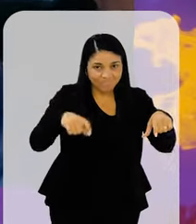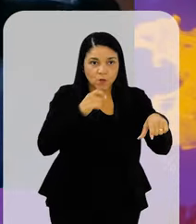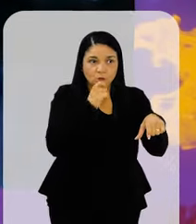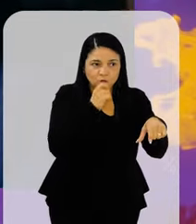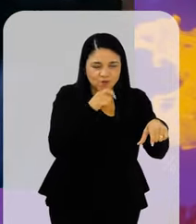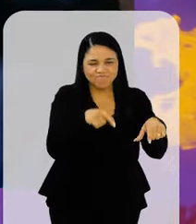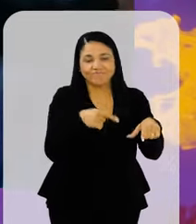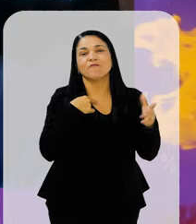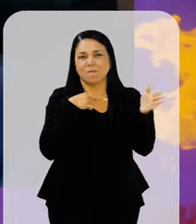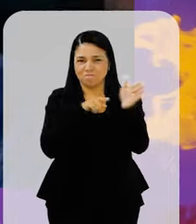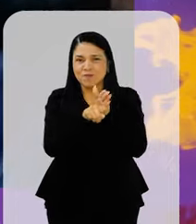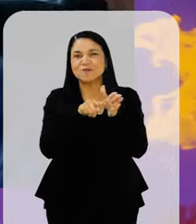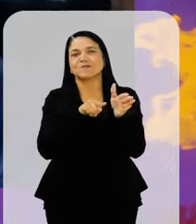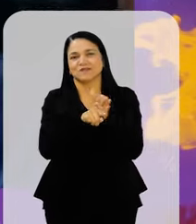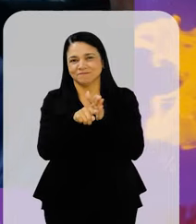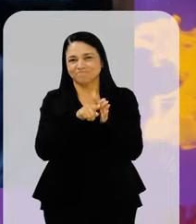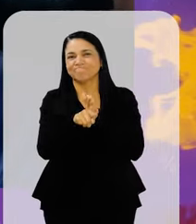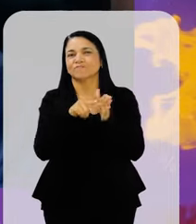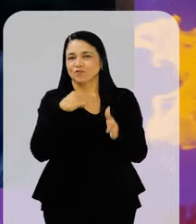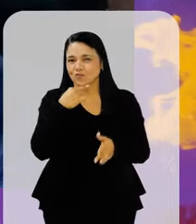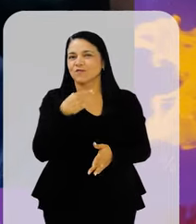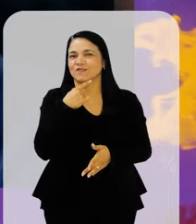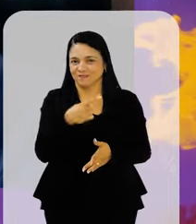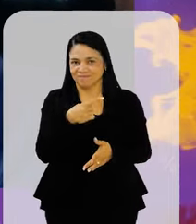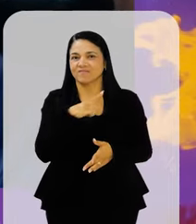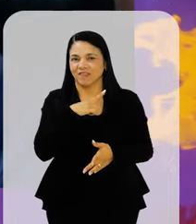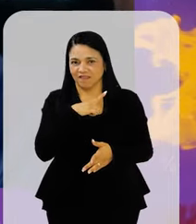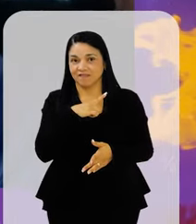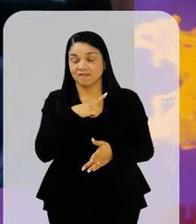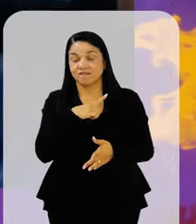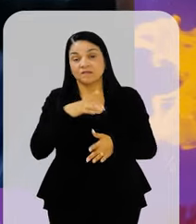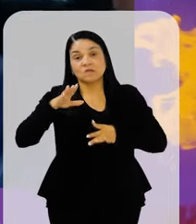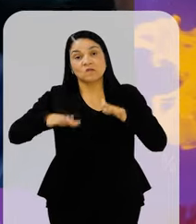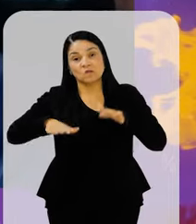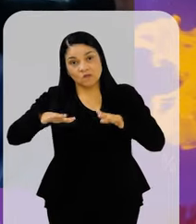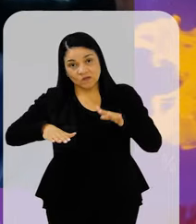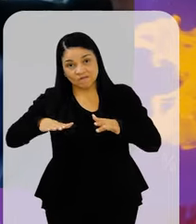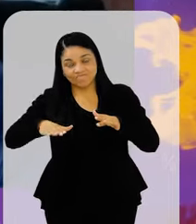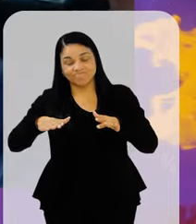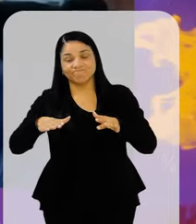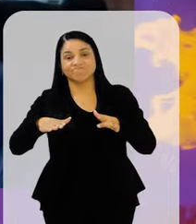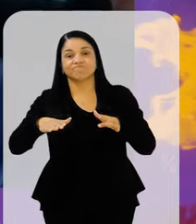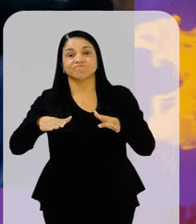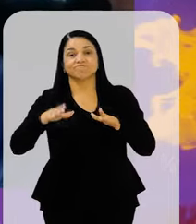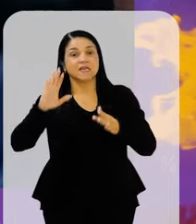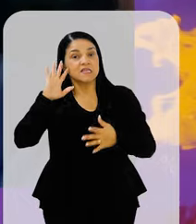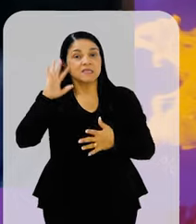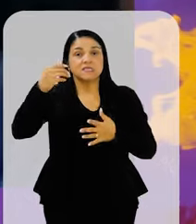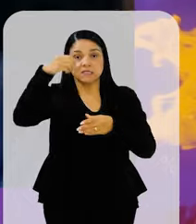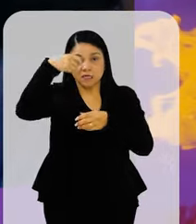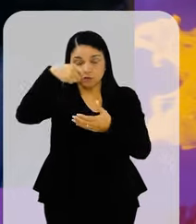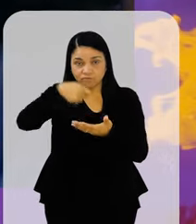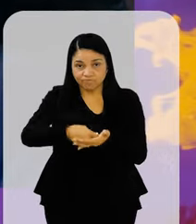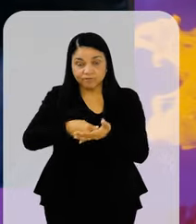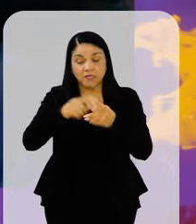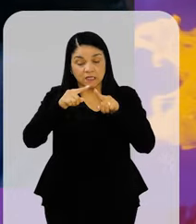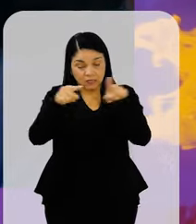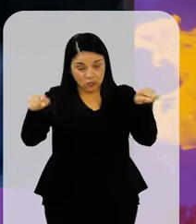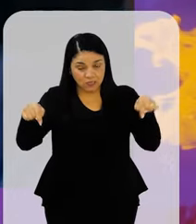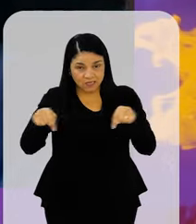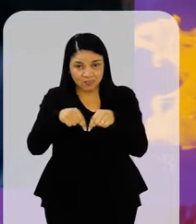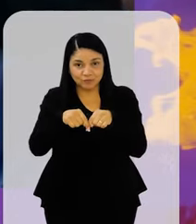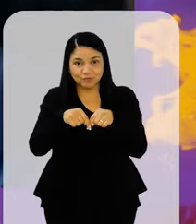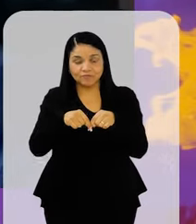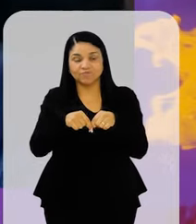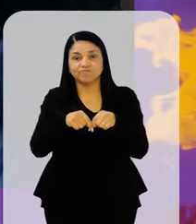ele vai ser sugestionado, com certeza, entendeu, Rui? Então, hoje, as decisões do campo, elas estão realmente ficando